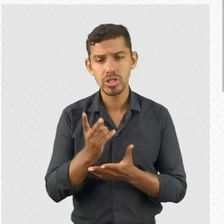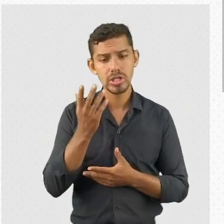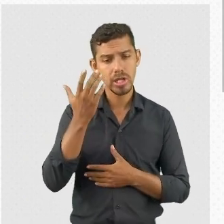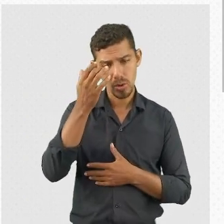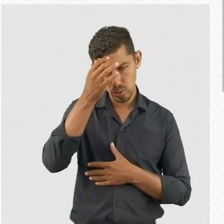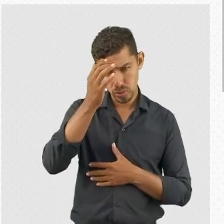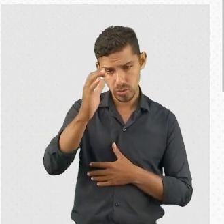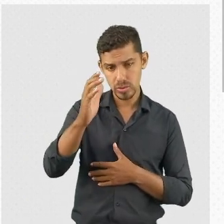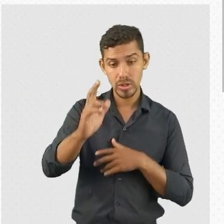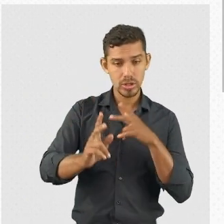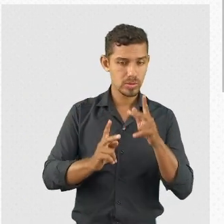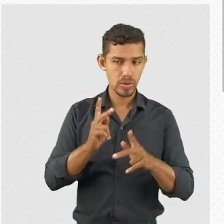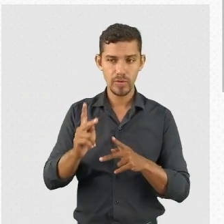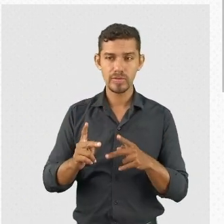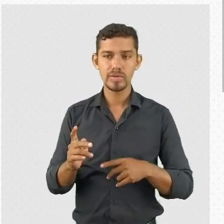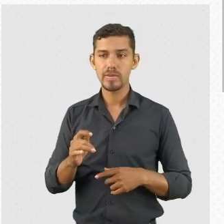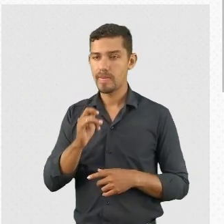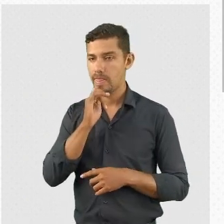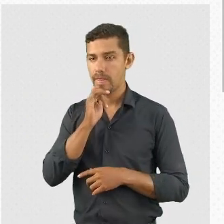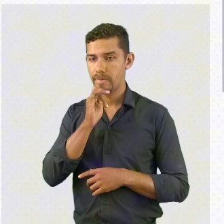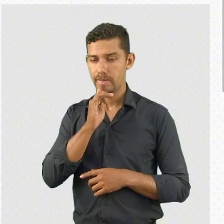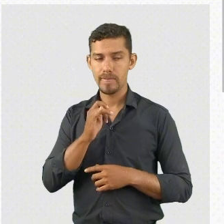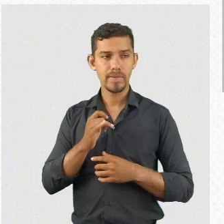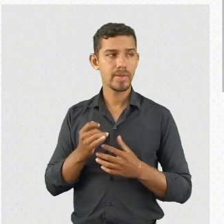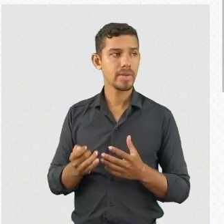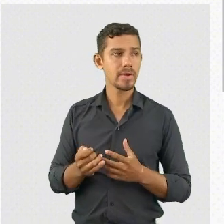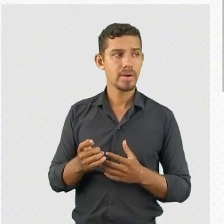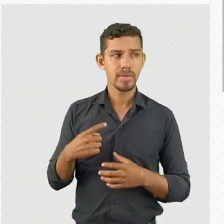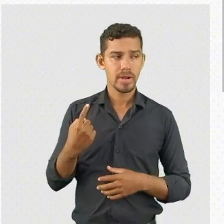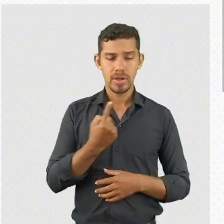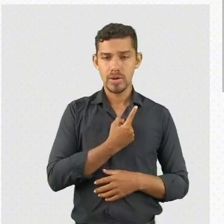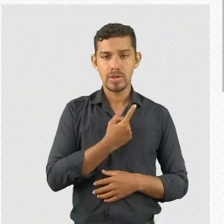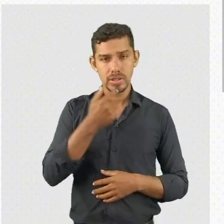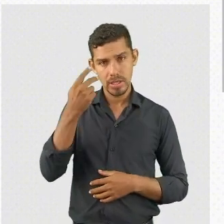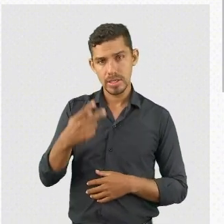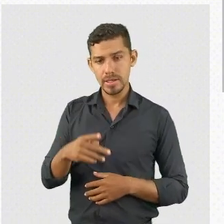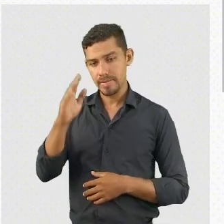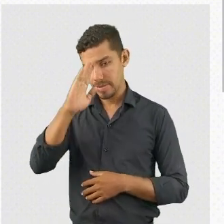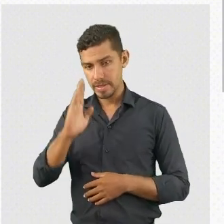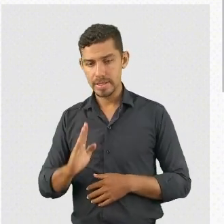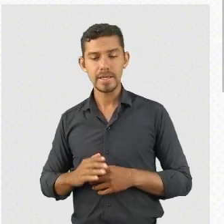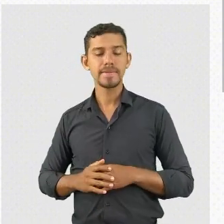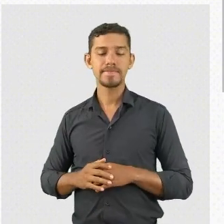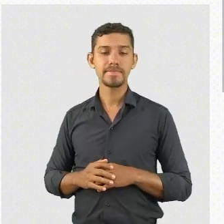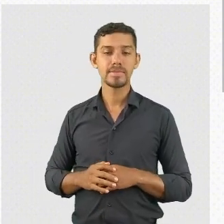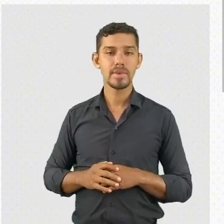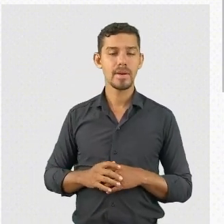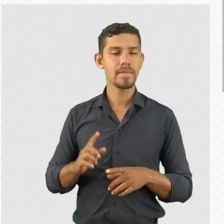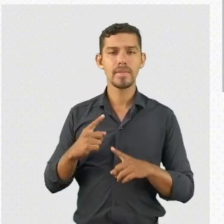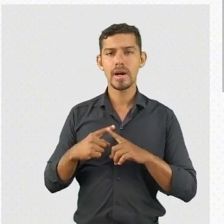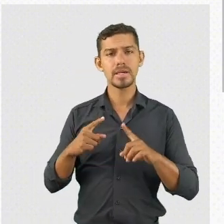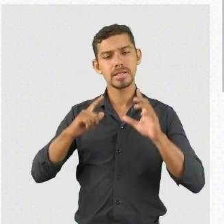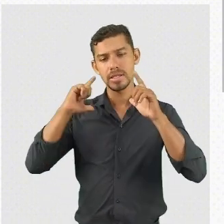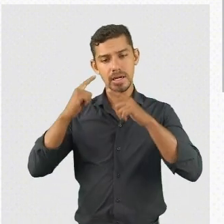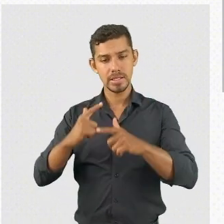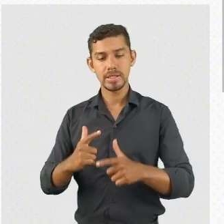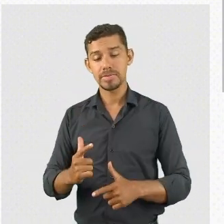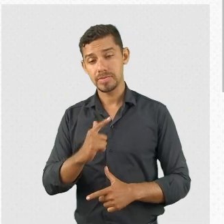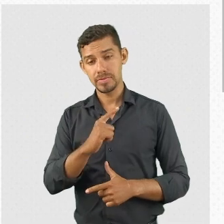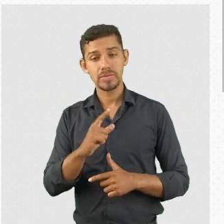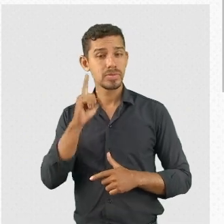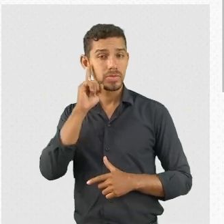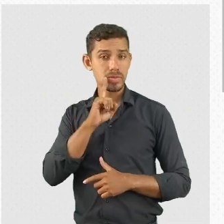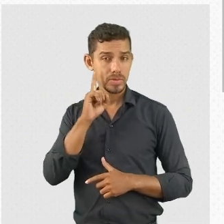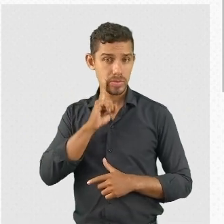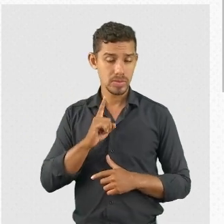cultura desse povo. Não é algo muito comum para nós aqui brasileiros, mas é algo muito tradicional para